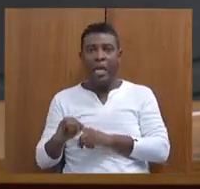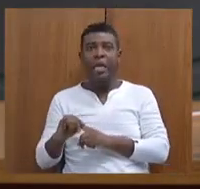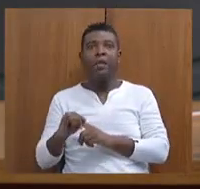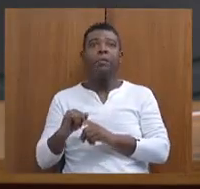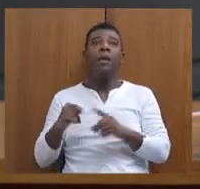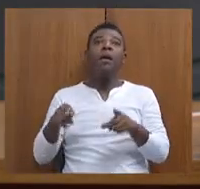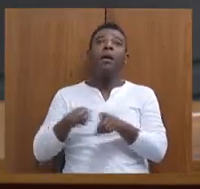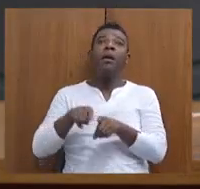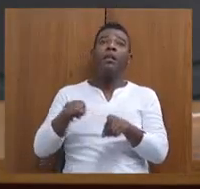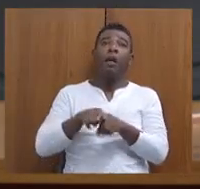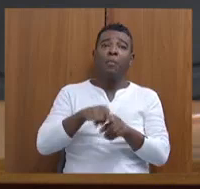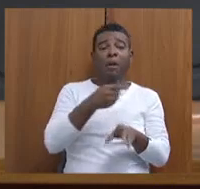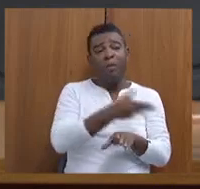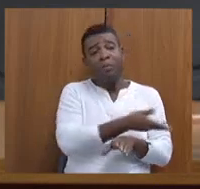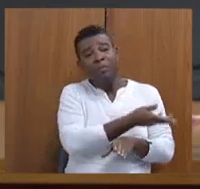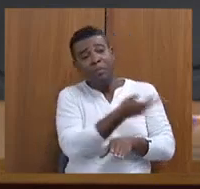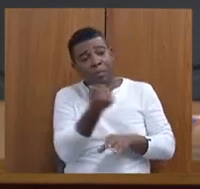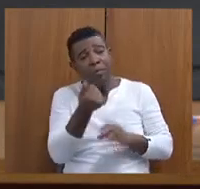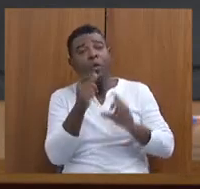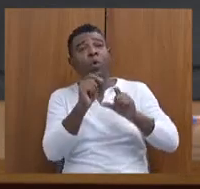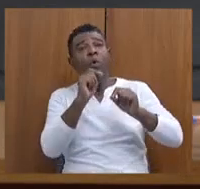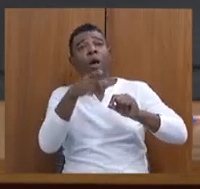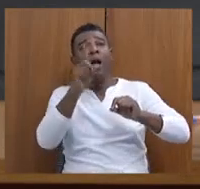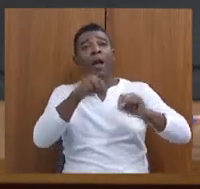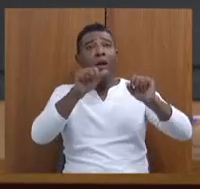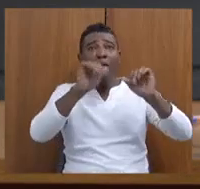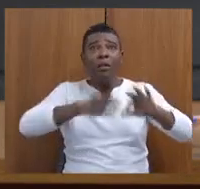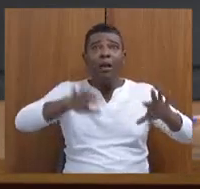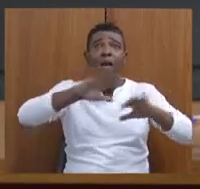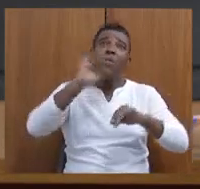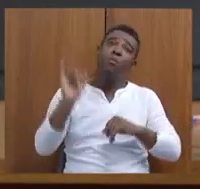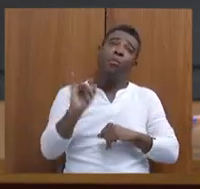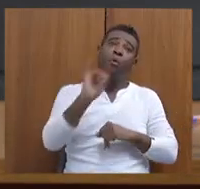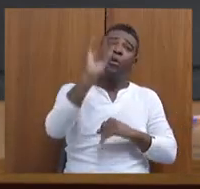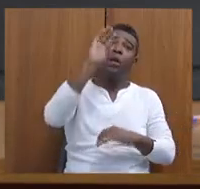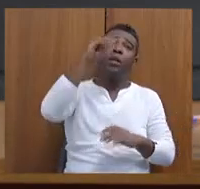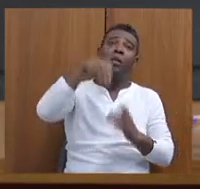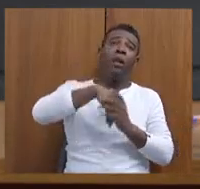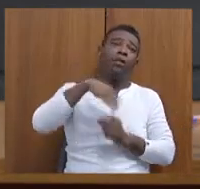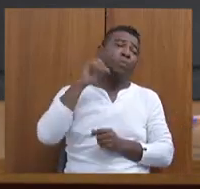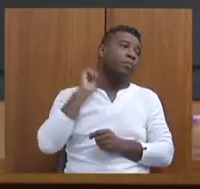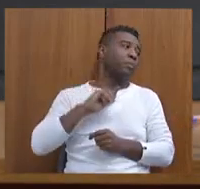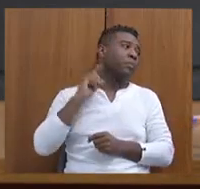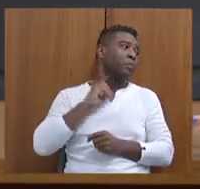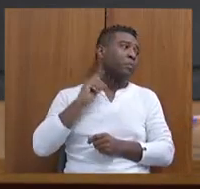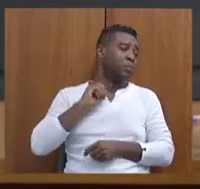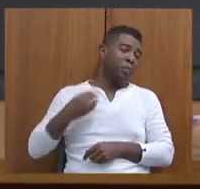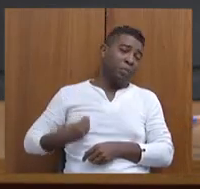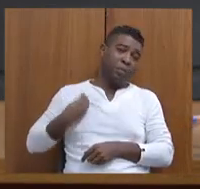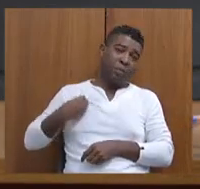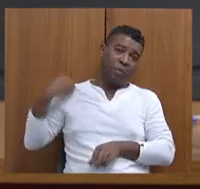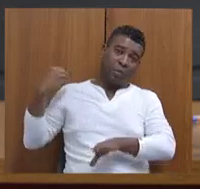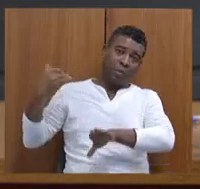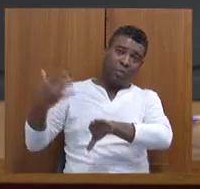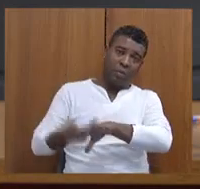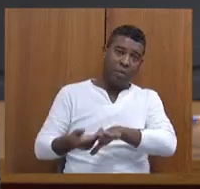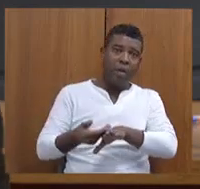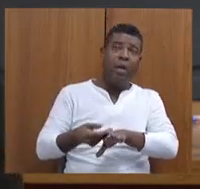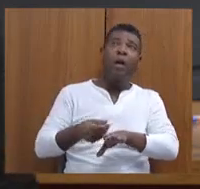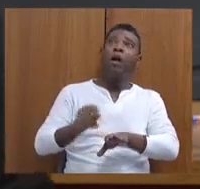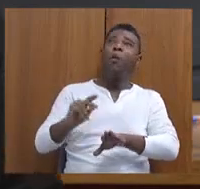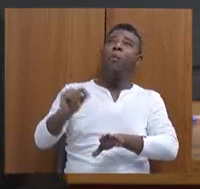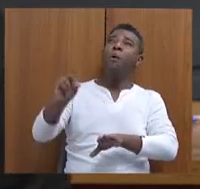trazendo aqui o cenário importante que o estado de Minas Gerais vive depois de muito tempo